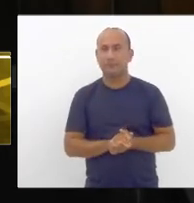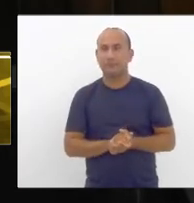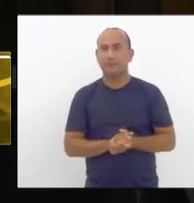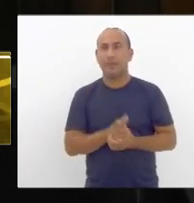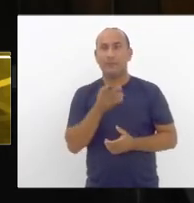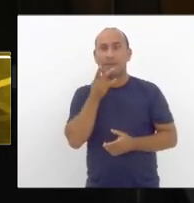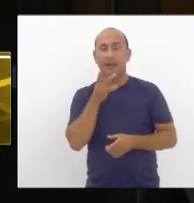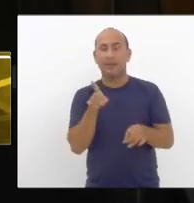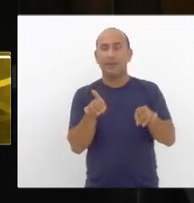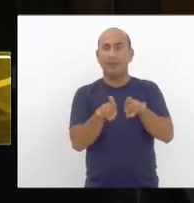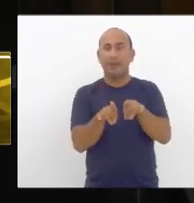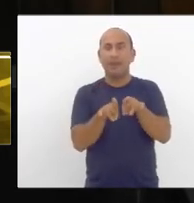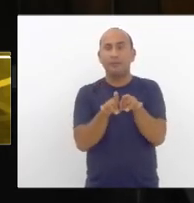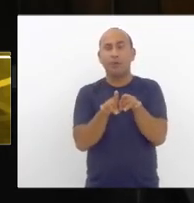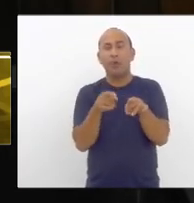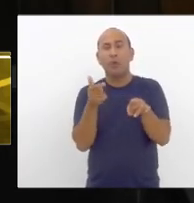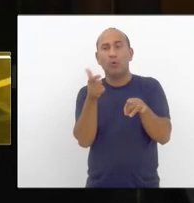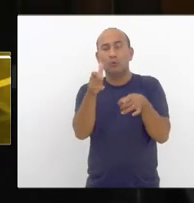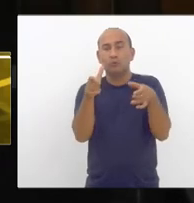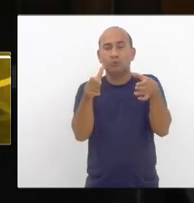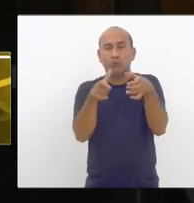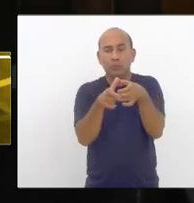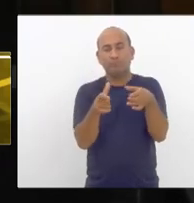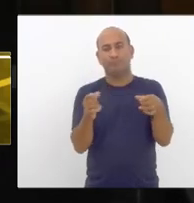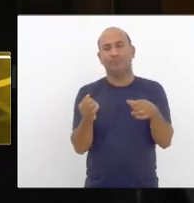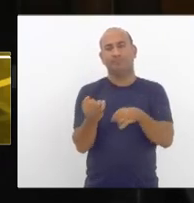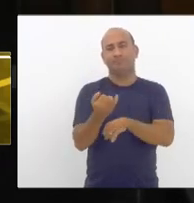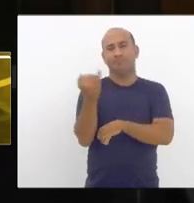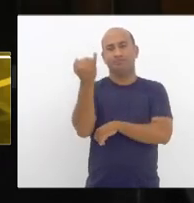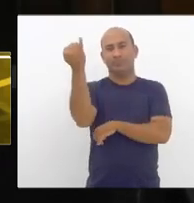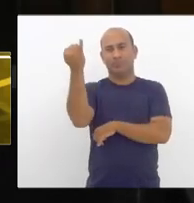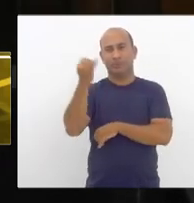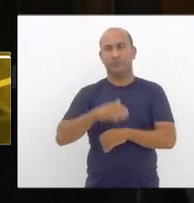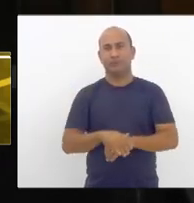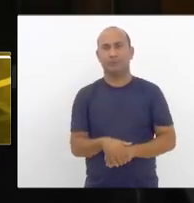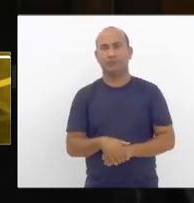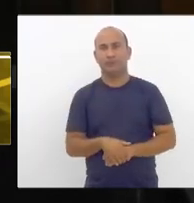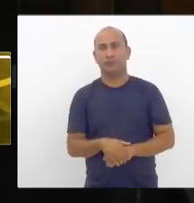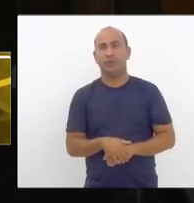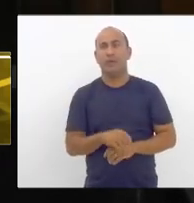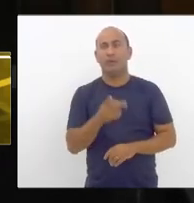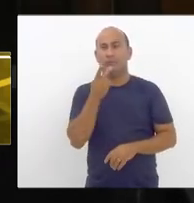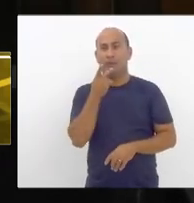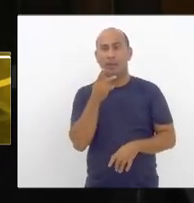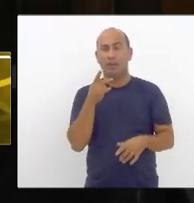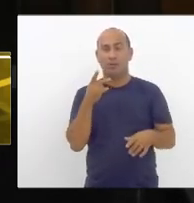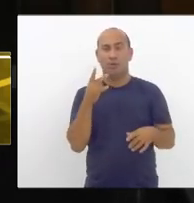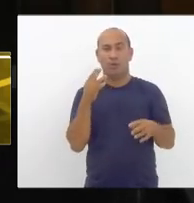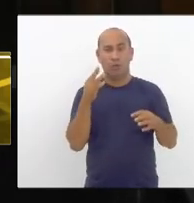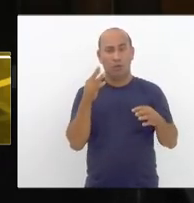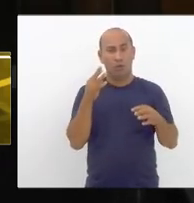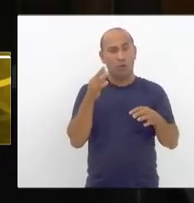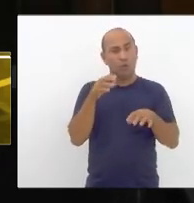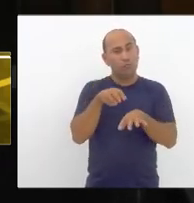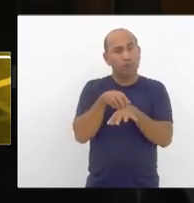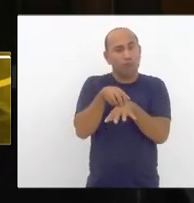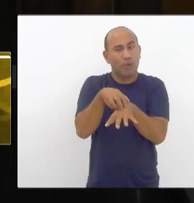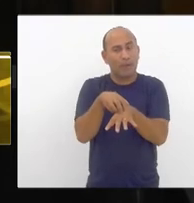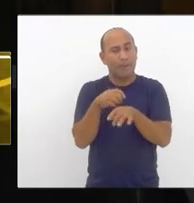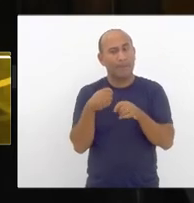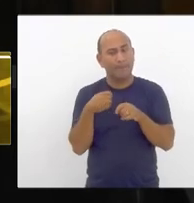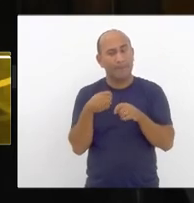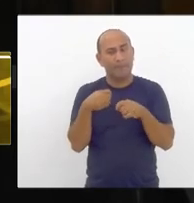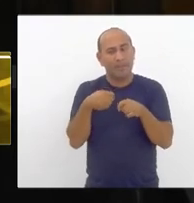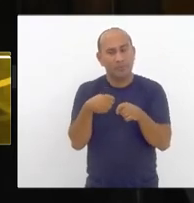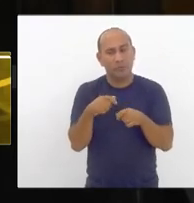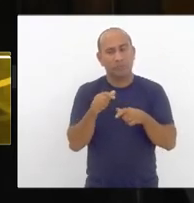falou também de outros ciclos que me parecem importantes que é o quanto o turismo do Rio de Janeiro Precisou se Reinventar Então a gente tem